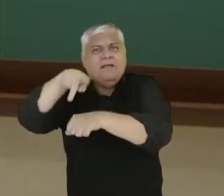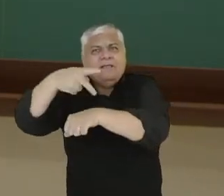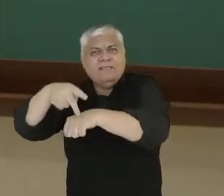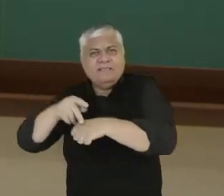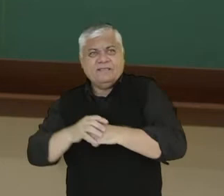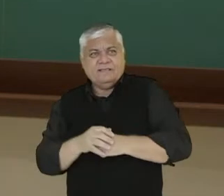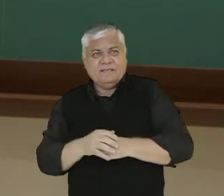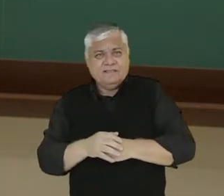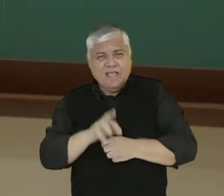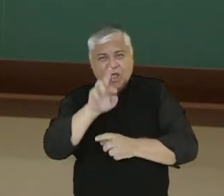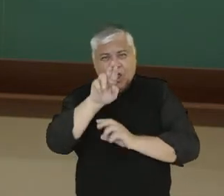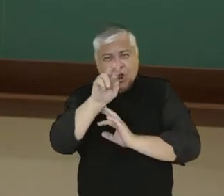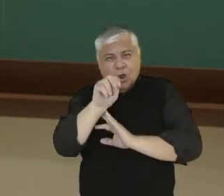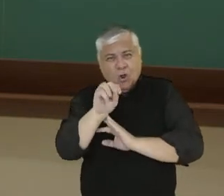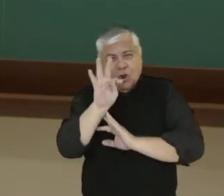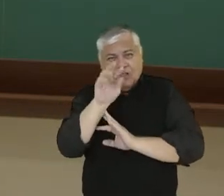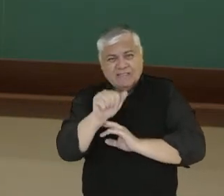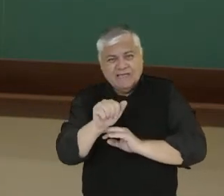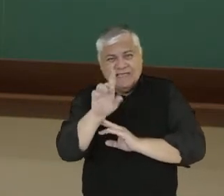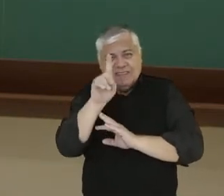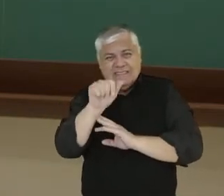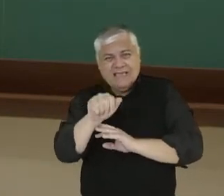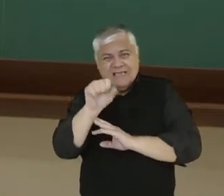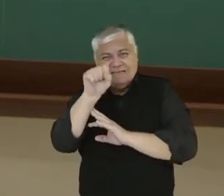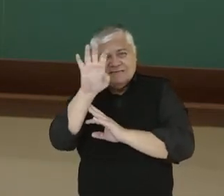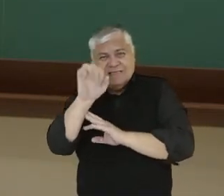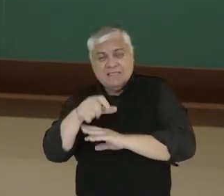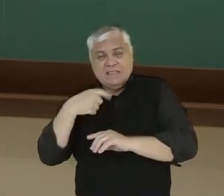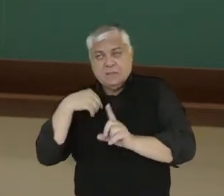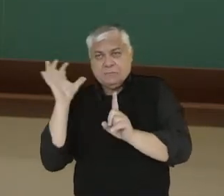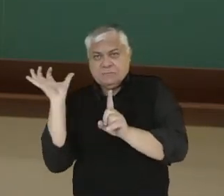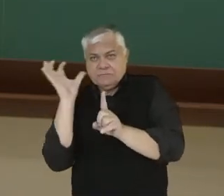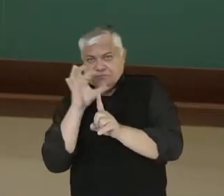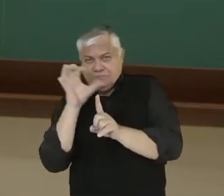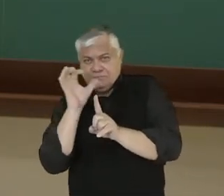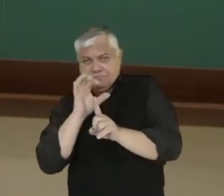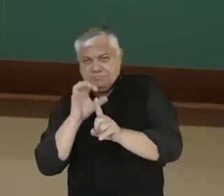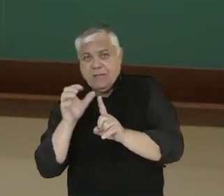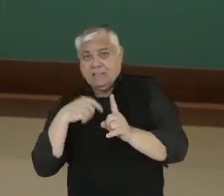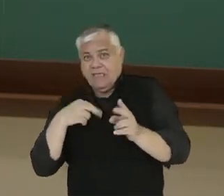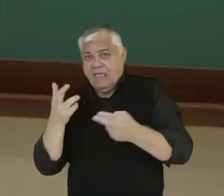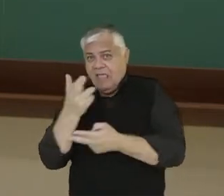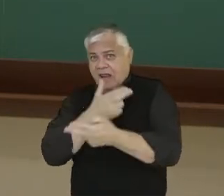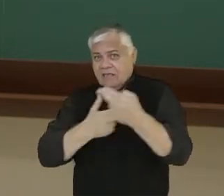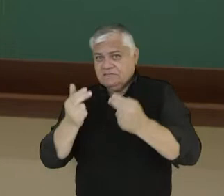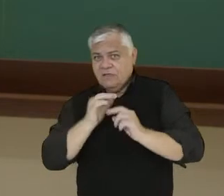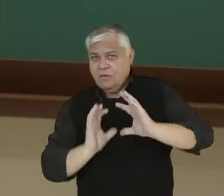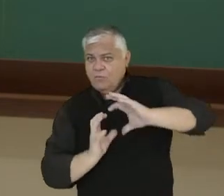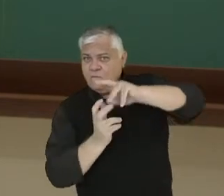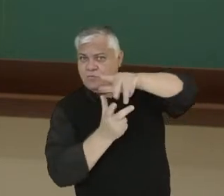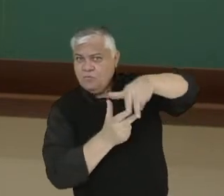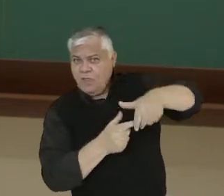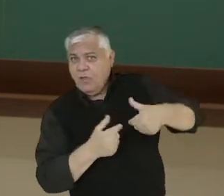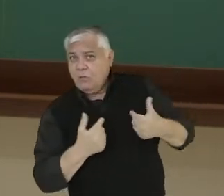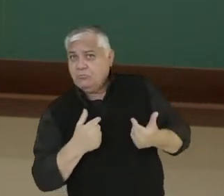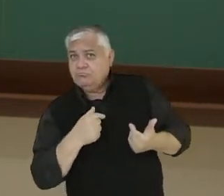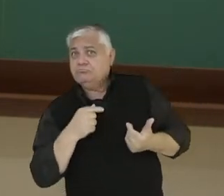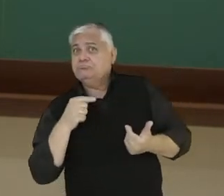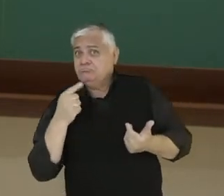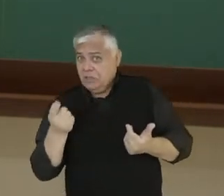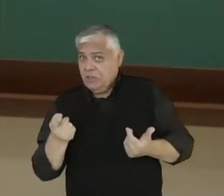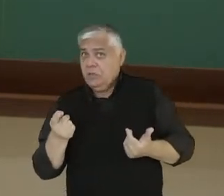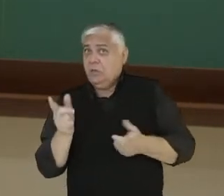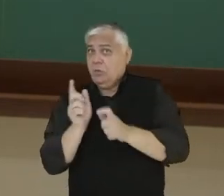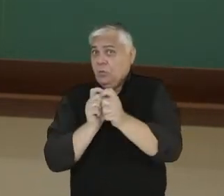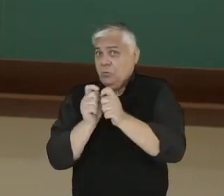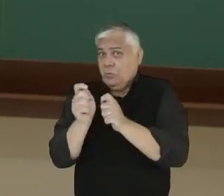Será que essa Rota da Seda ali tem influências nessas características de relações internacionais da China, da